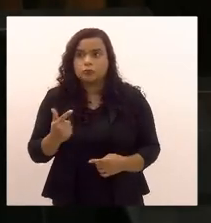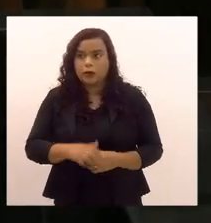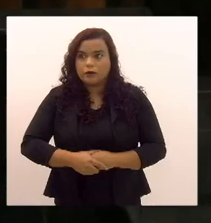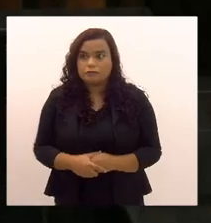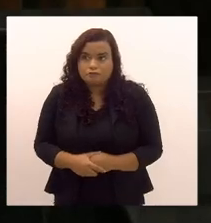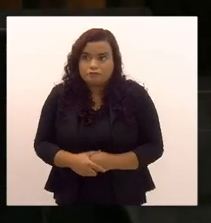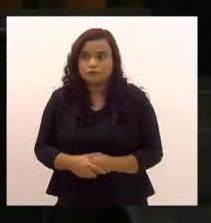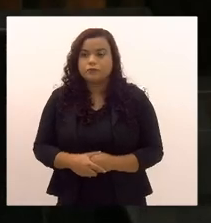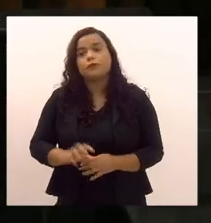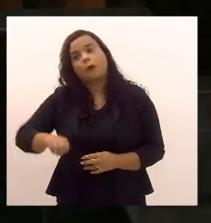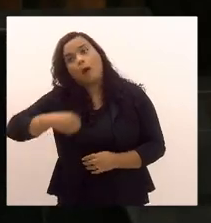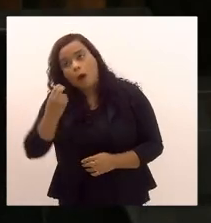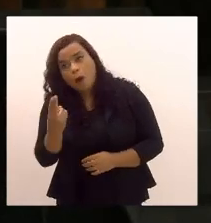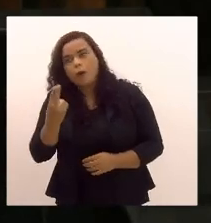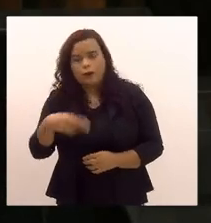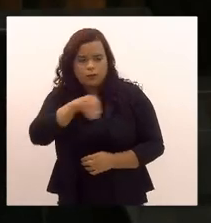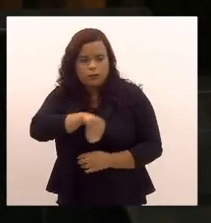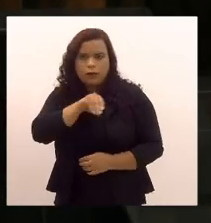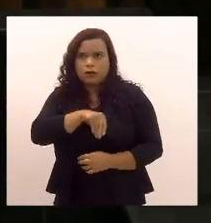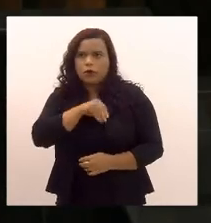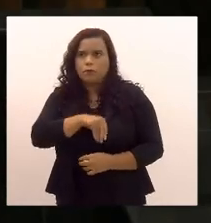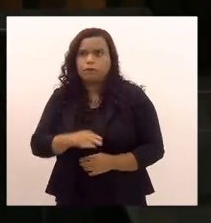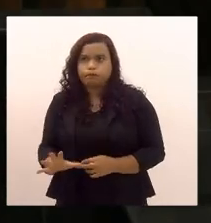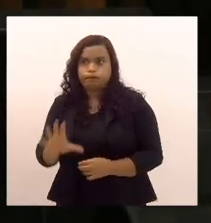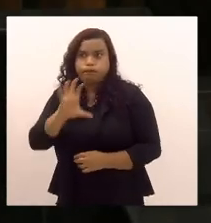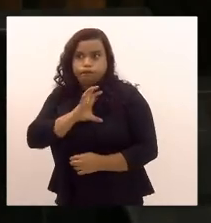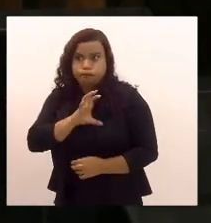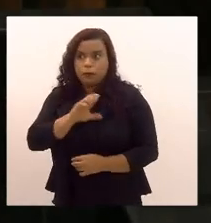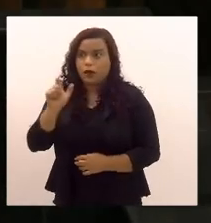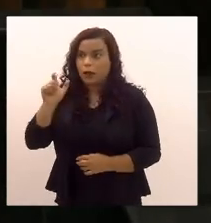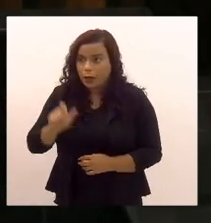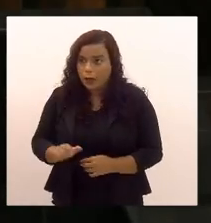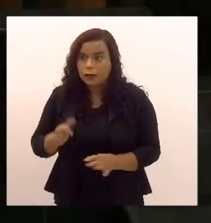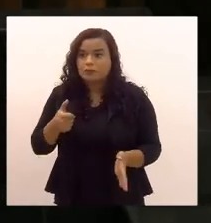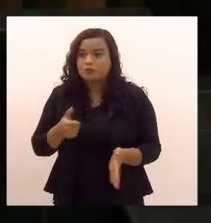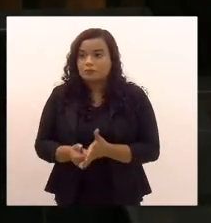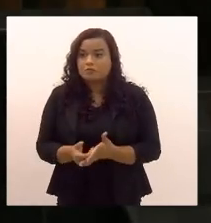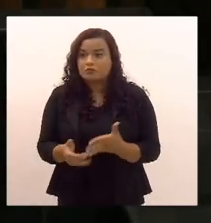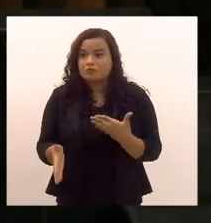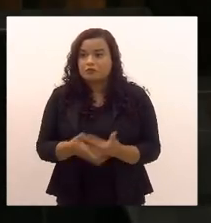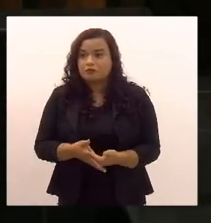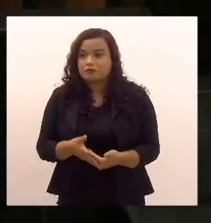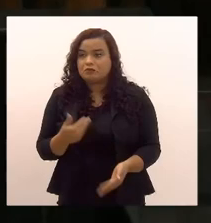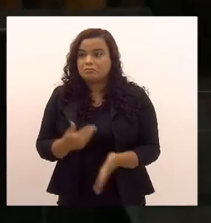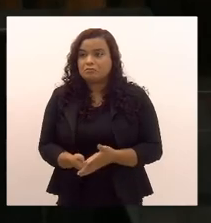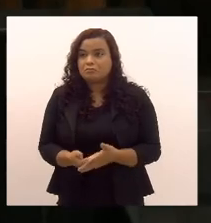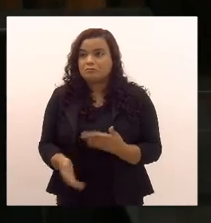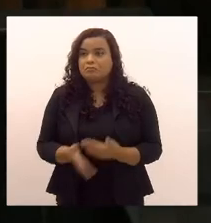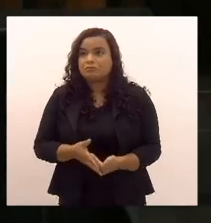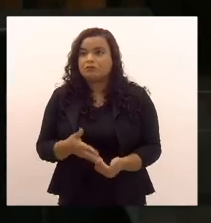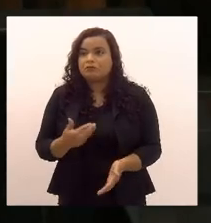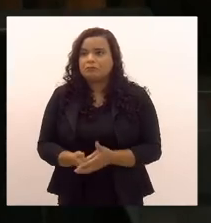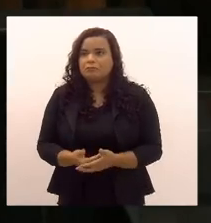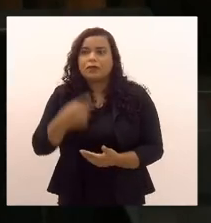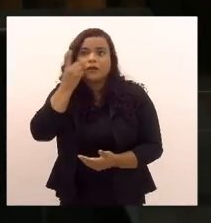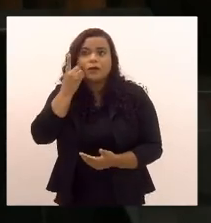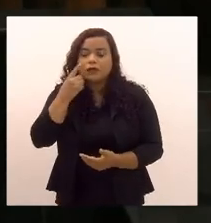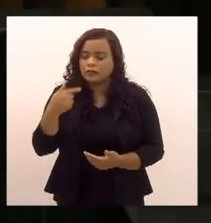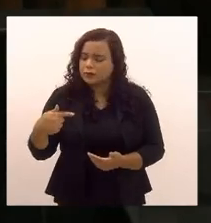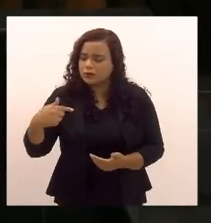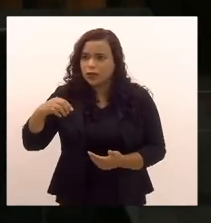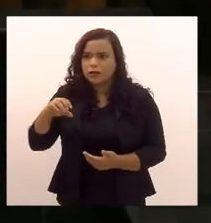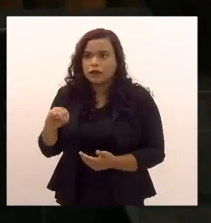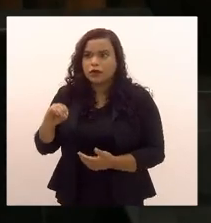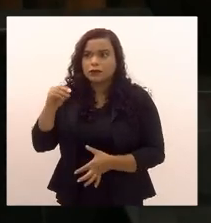dos deputados ou ganhando muito sendo está cagando mole para que se 70 deputados dentro desta